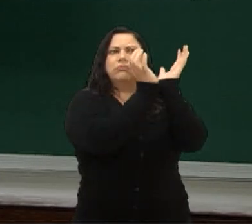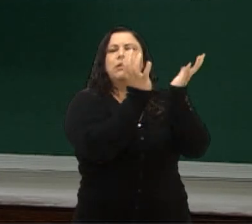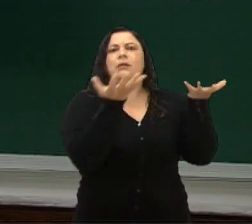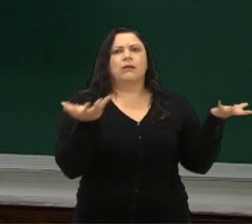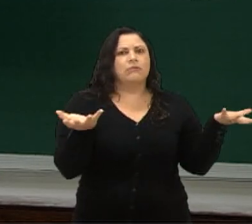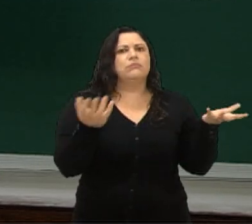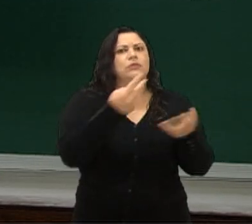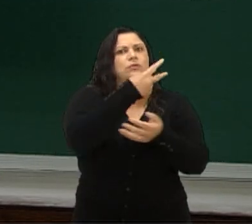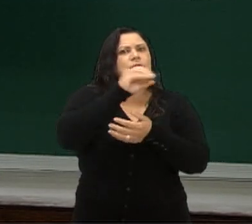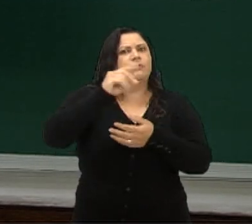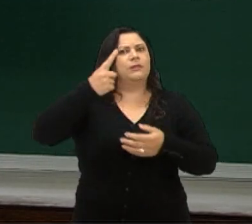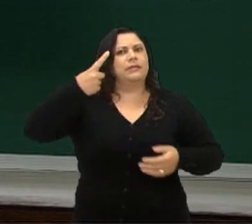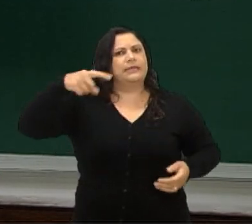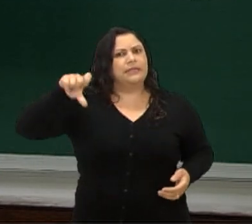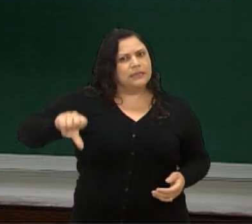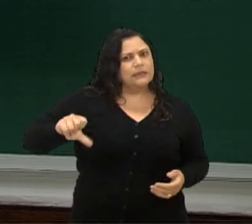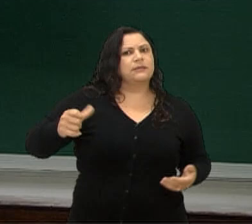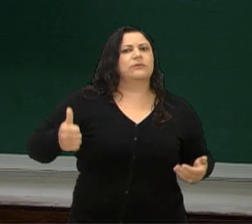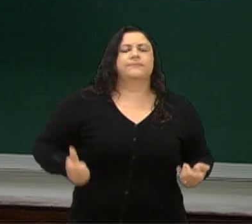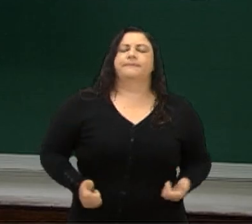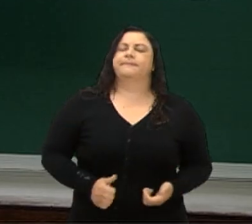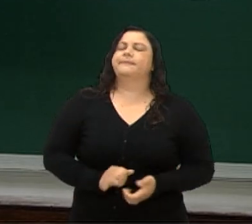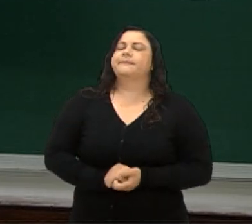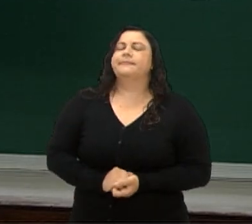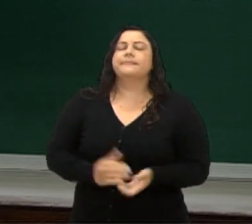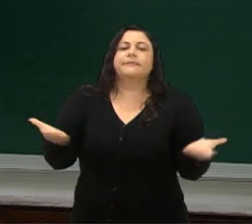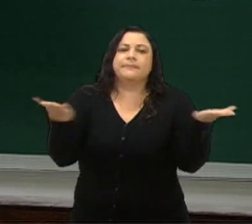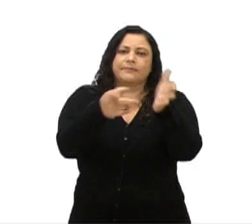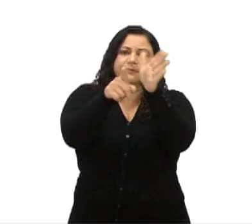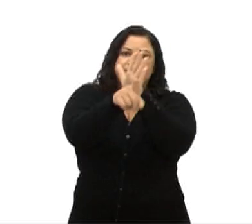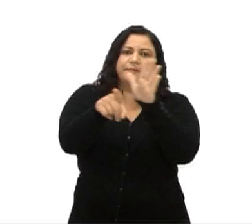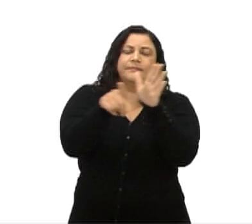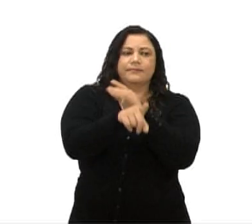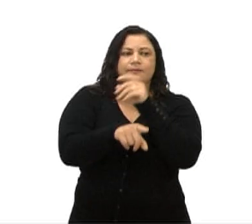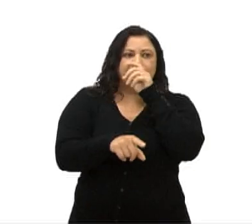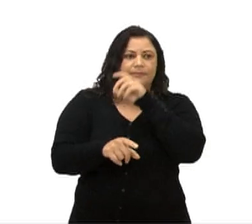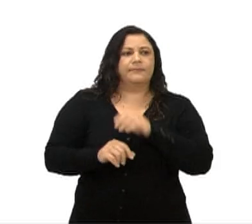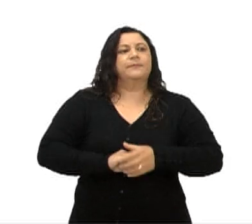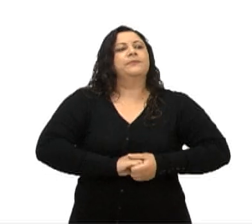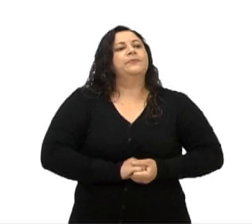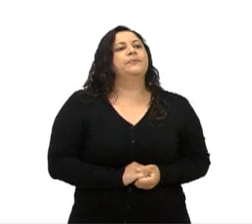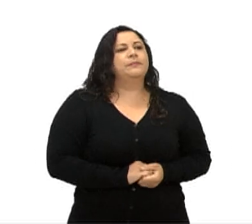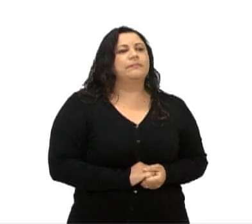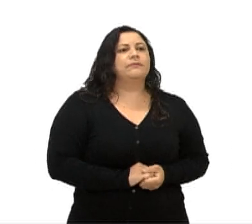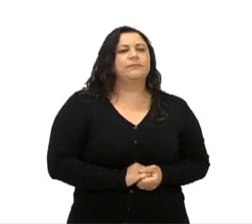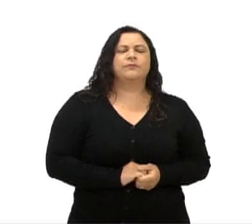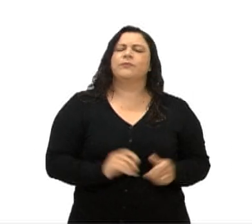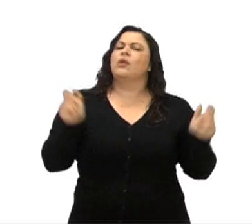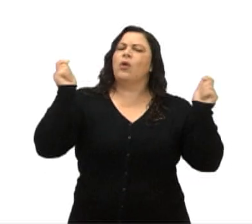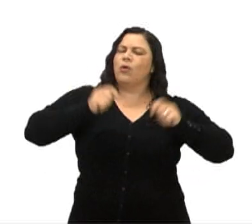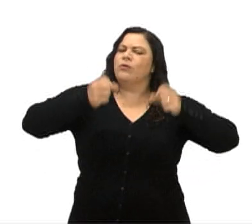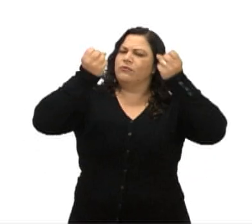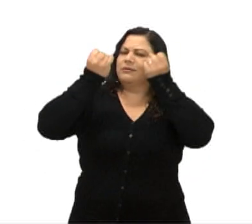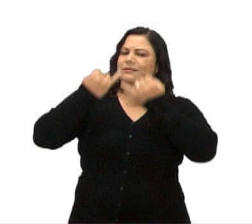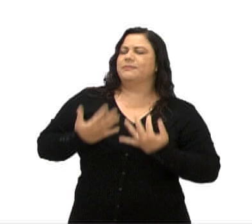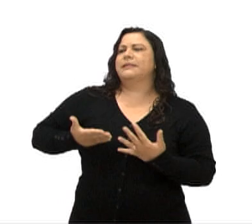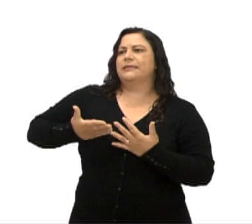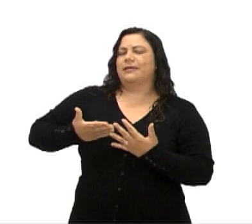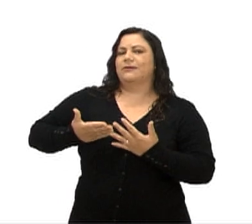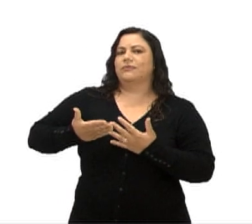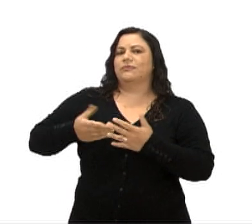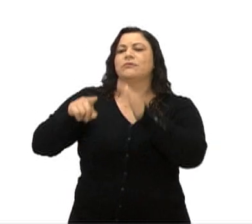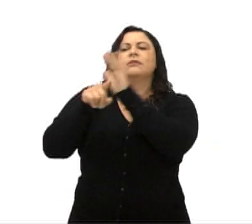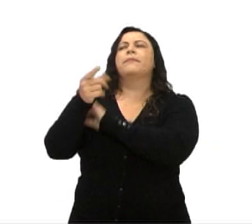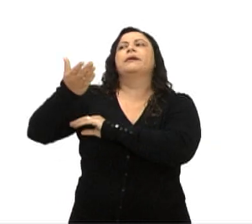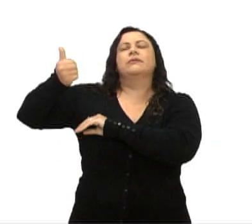amigos? Então vamos para o nosso quiz agora. Considerando o que foi abordado na questão anterior,